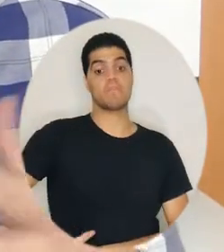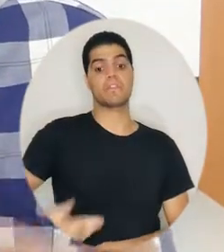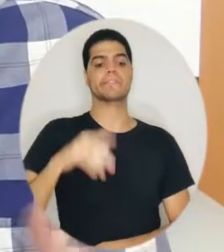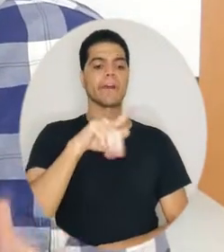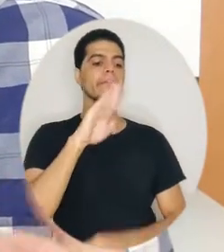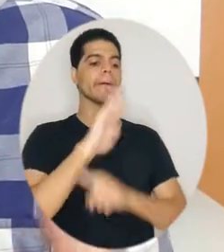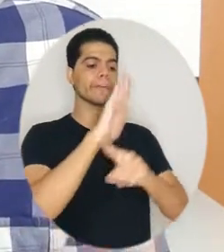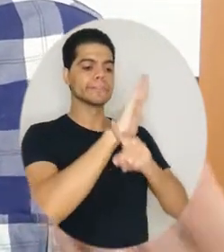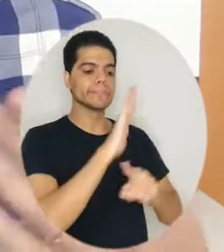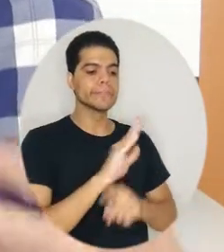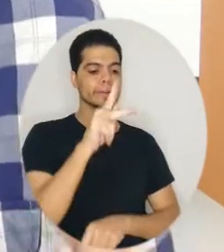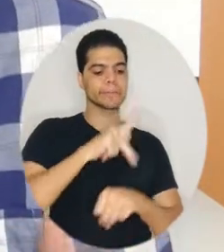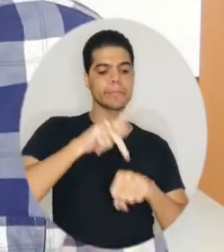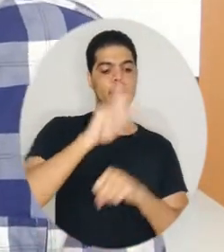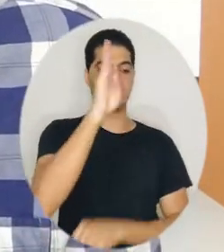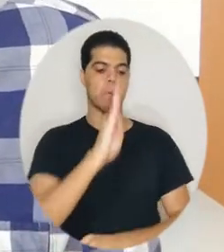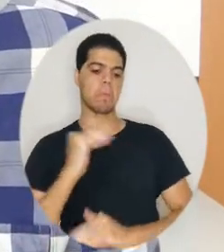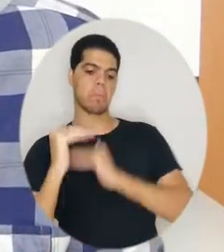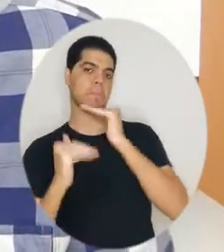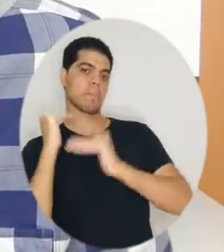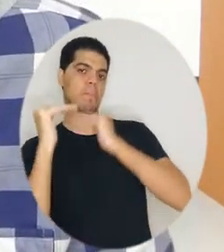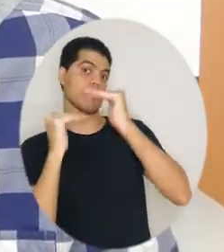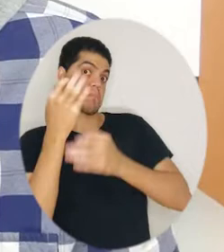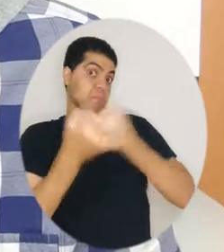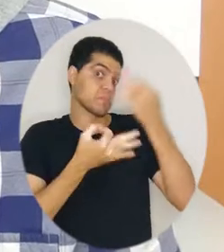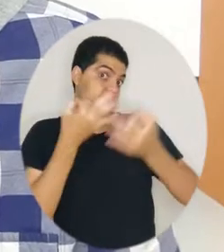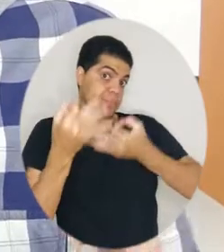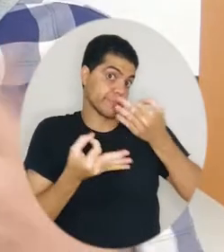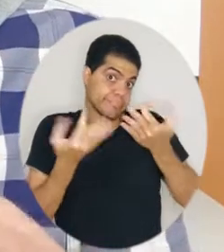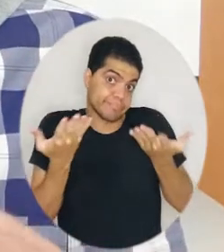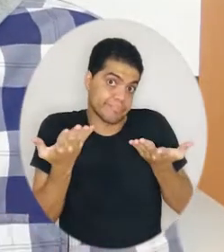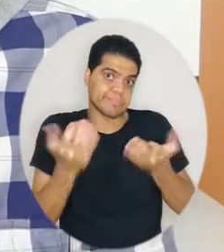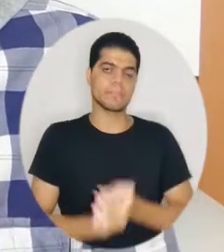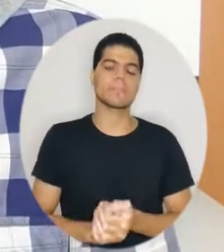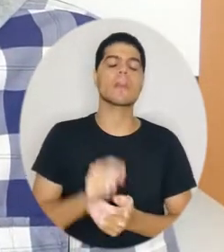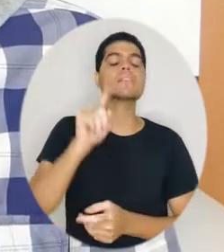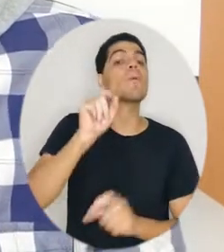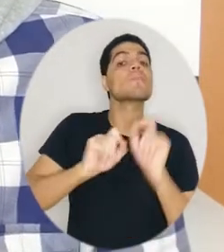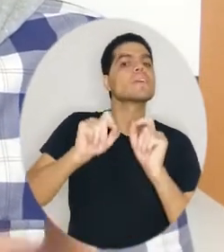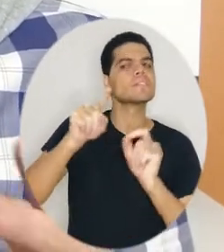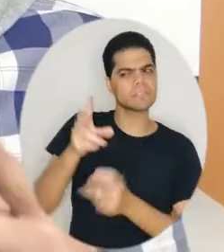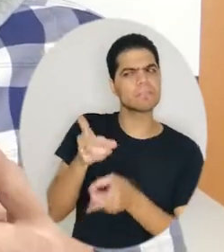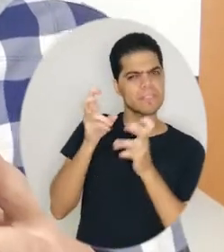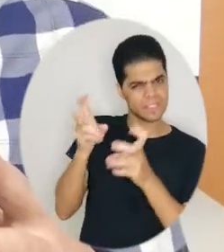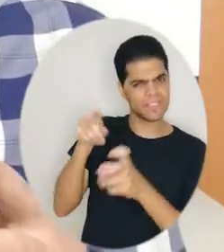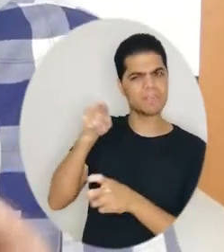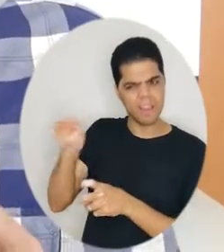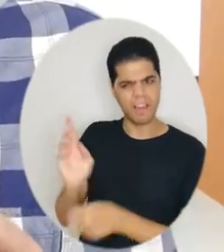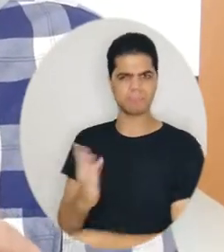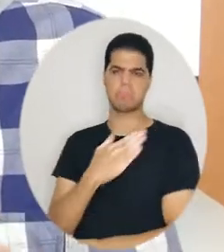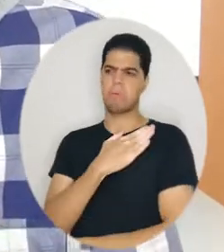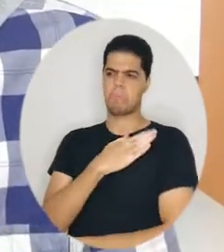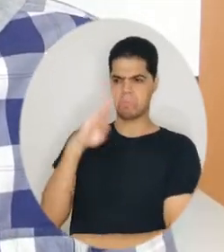progredir e etc etc que a narrativa que eles queriam legitimar Nesse contexto percebo então que os militares estavam tentando